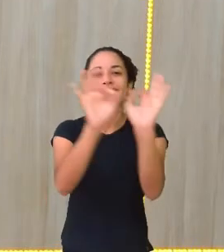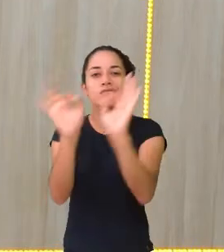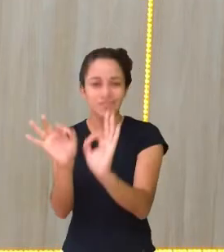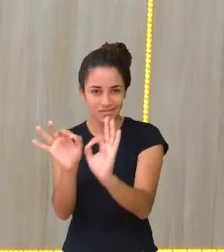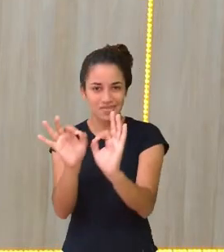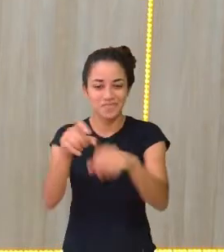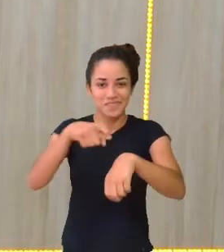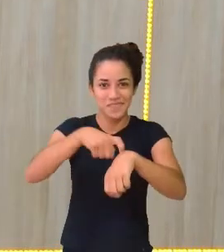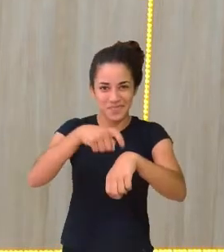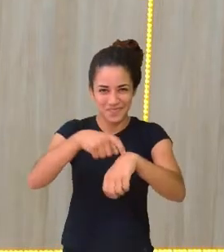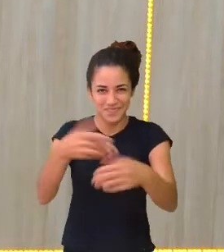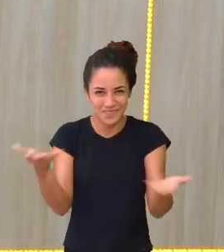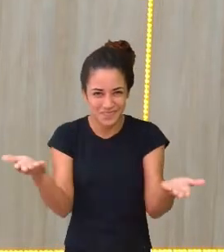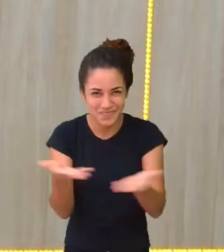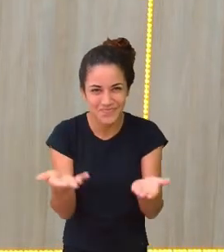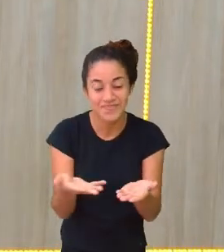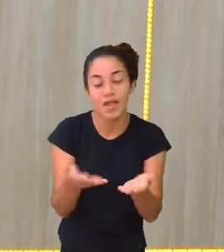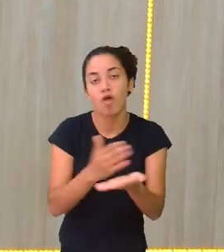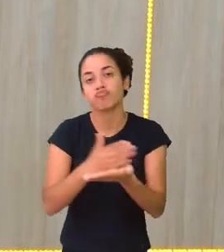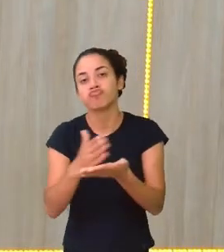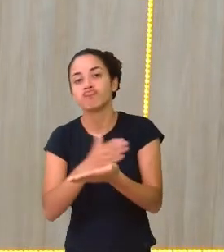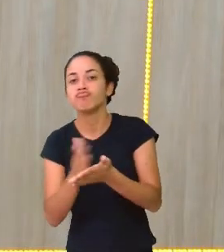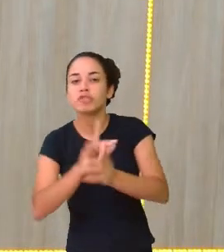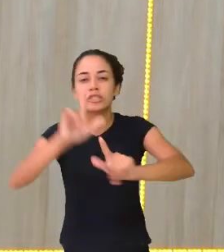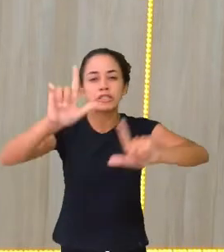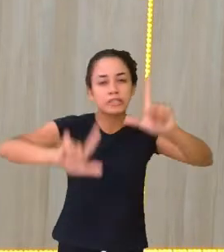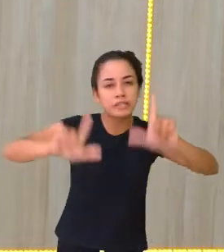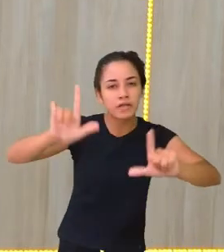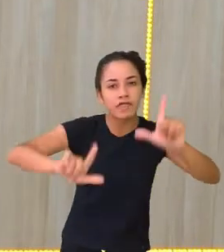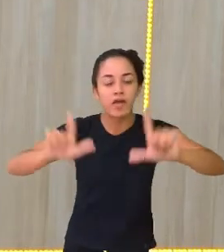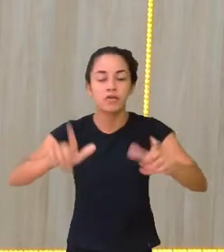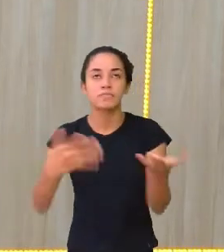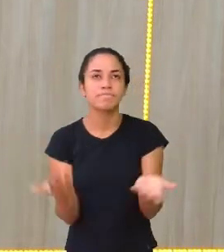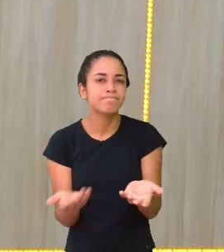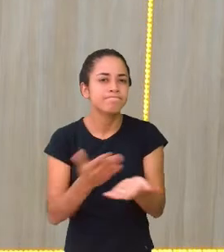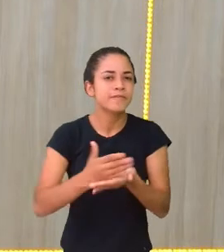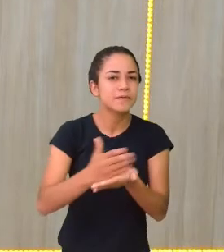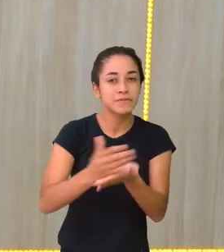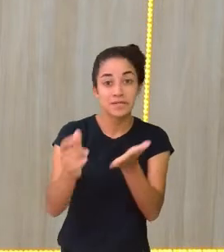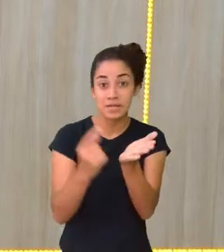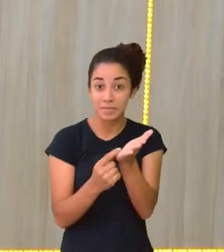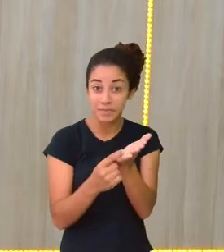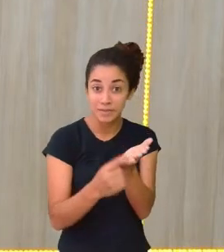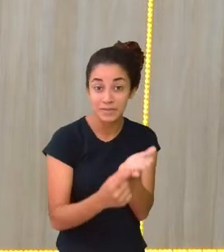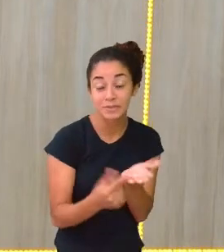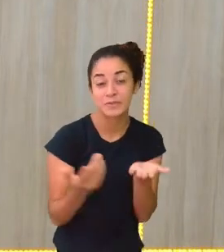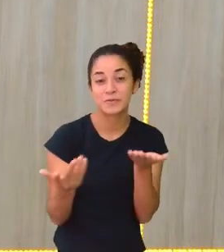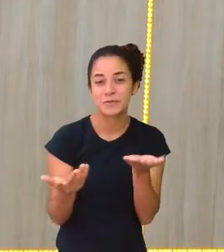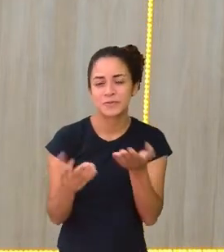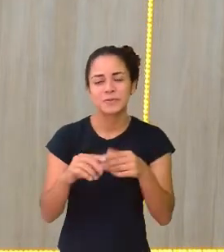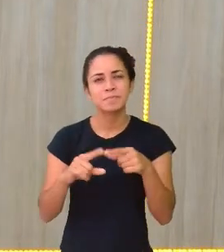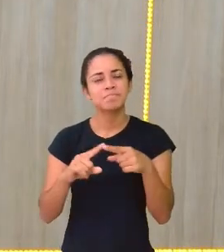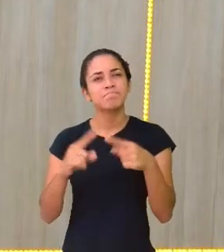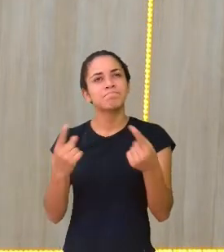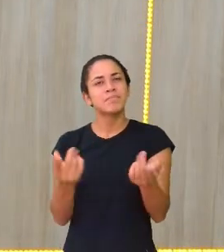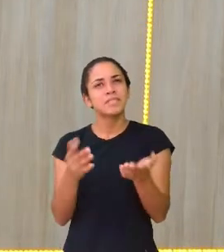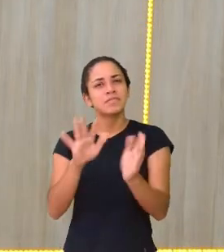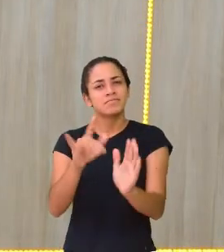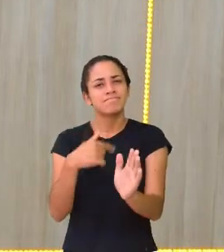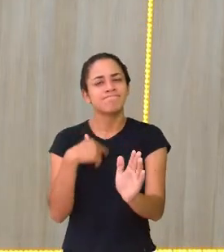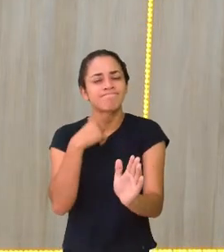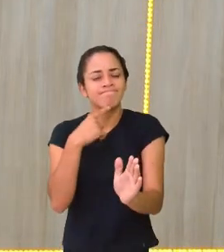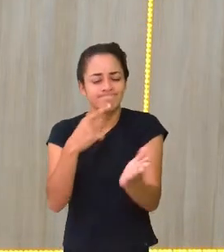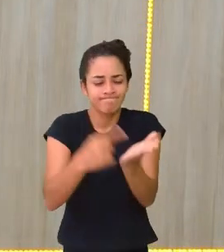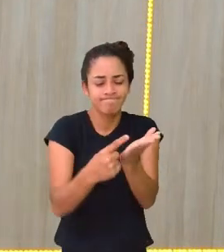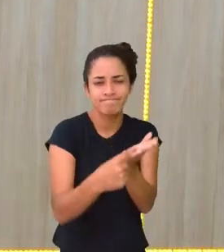momento, né? Alguns devem estar vendo pela TV. Outros devem estar no aplicativo. Mas, professora, eu ainda não consegui entrar